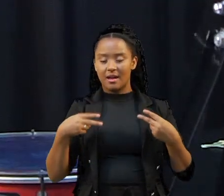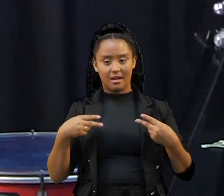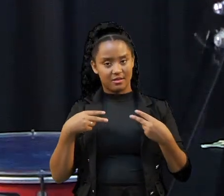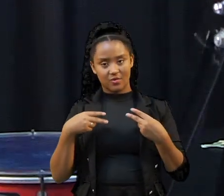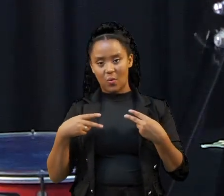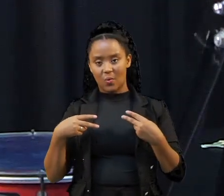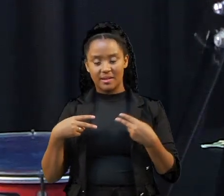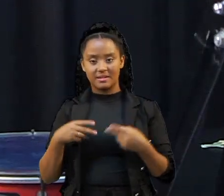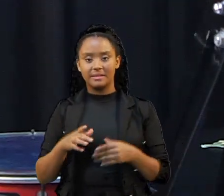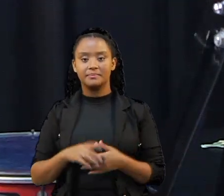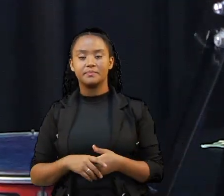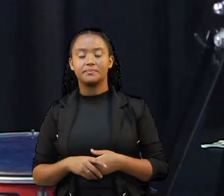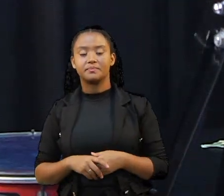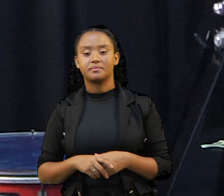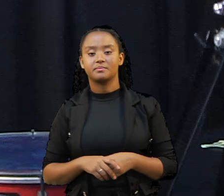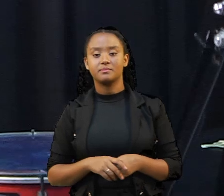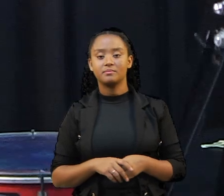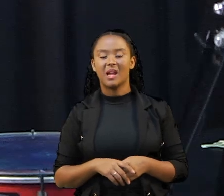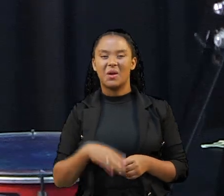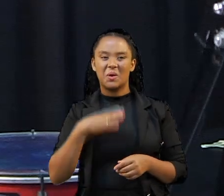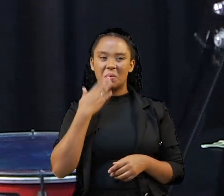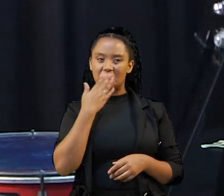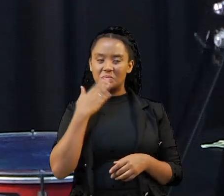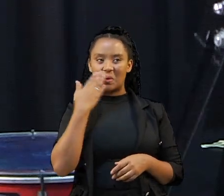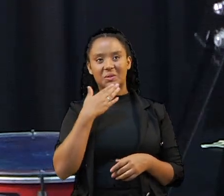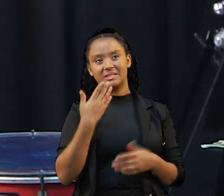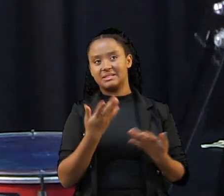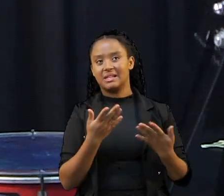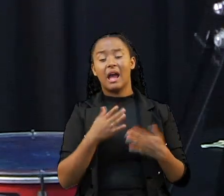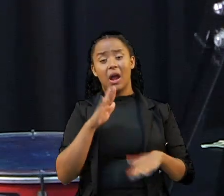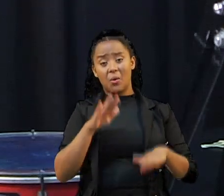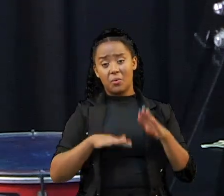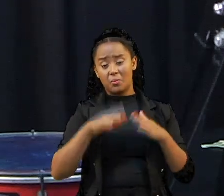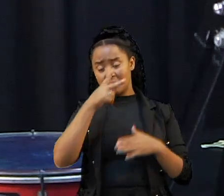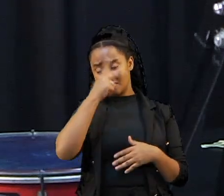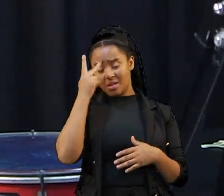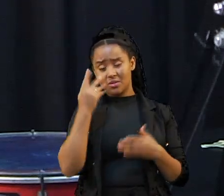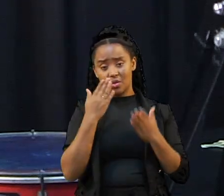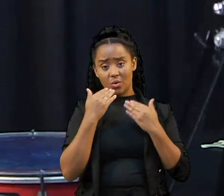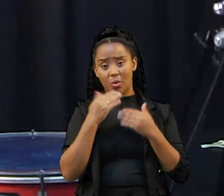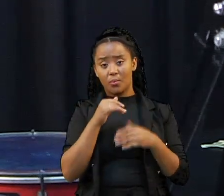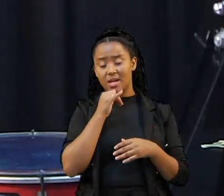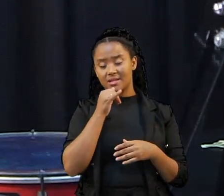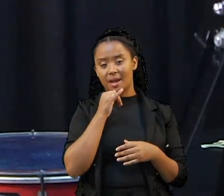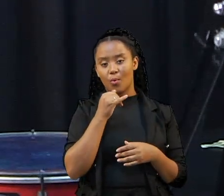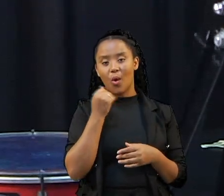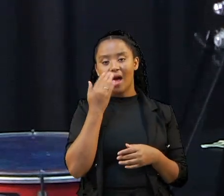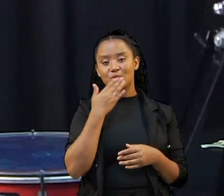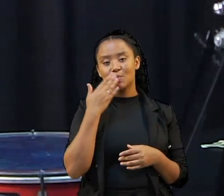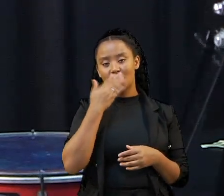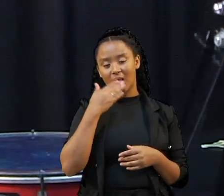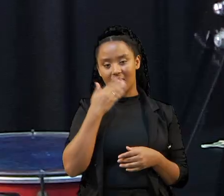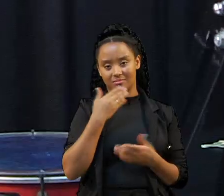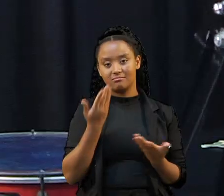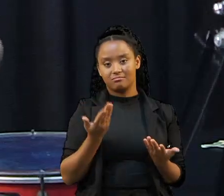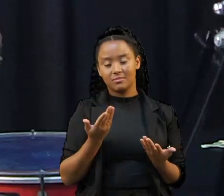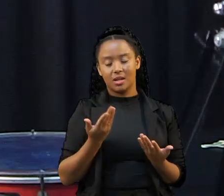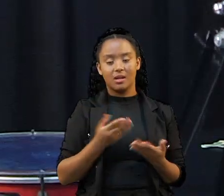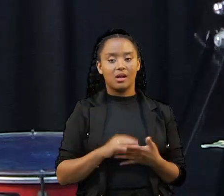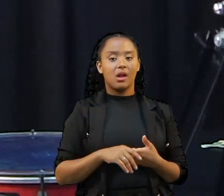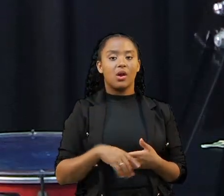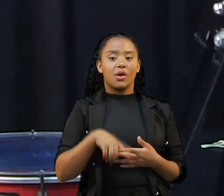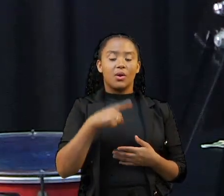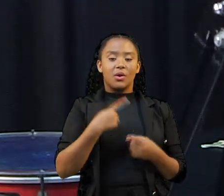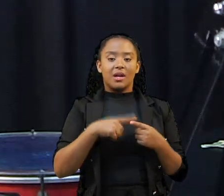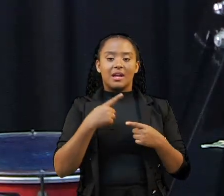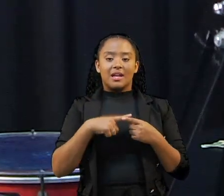mortadela e bota farinha. E com doce, algumas pessoas, eu, por exemplo, tomo com açúcar.